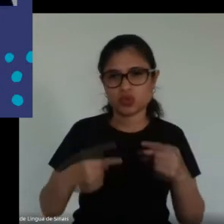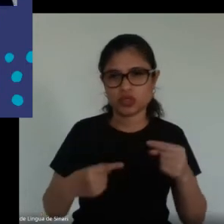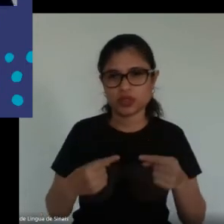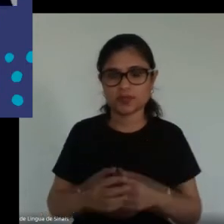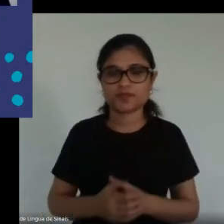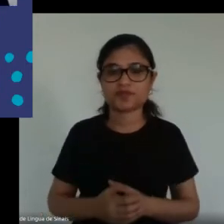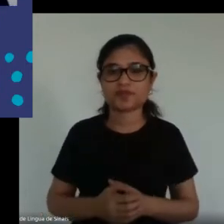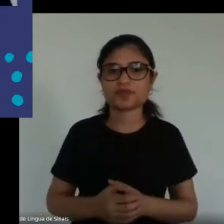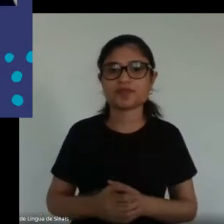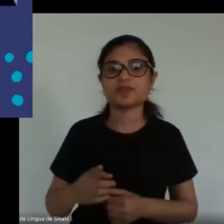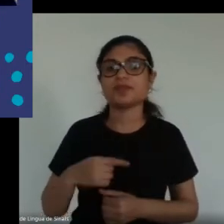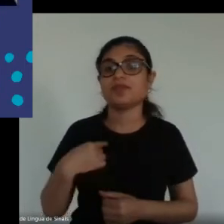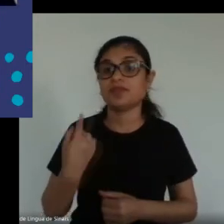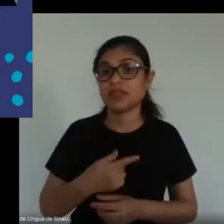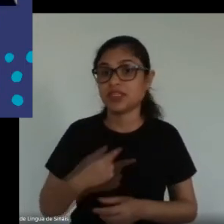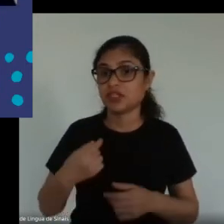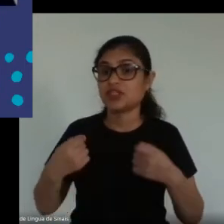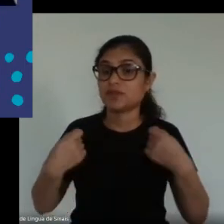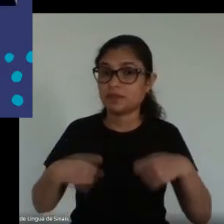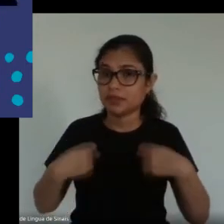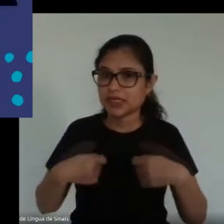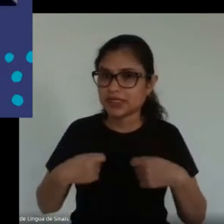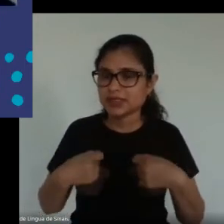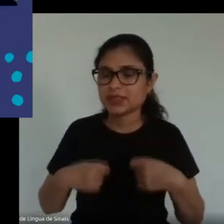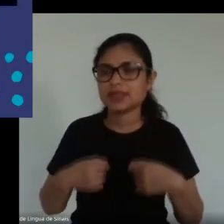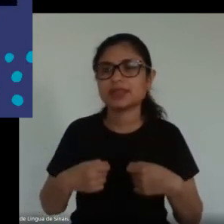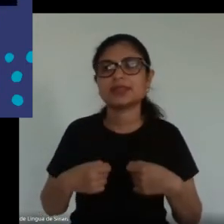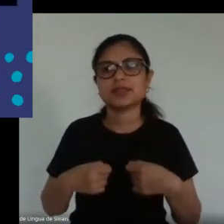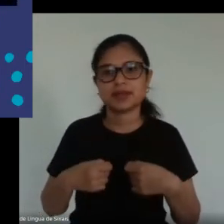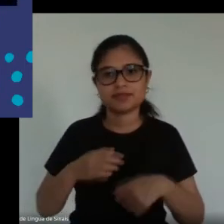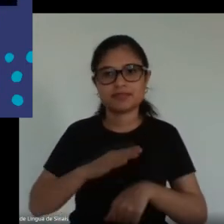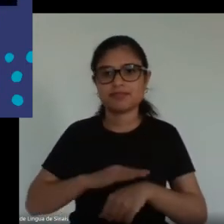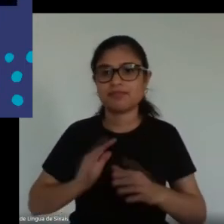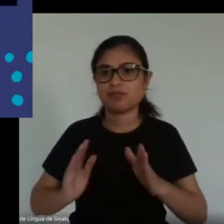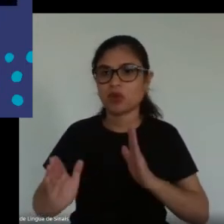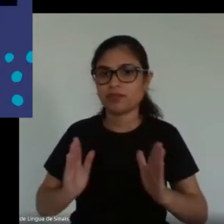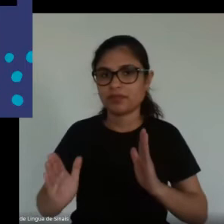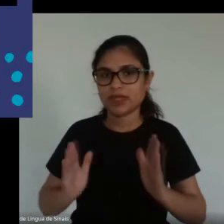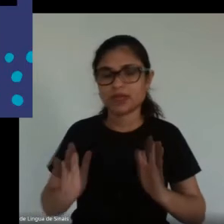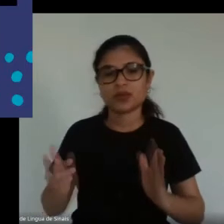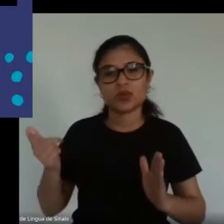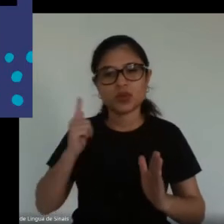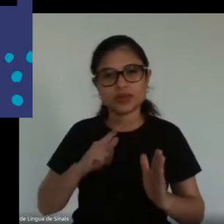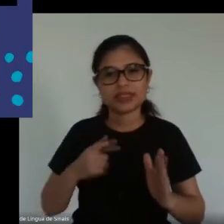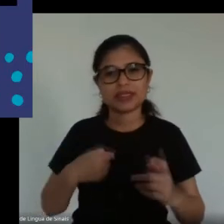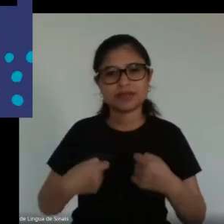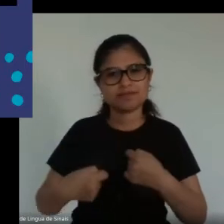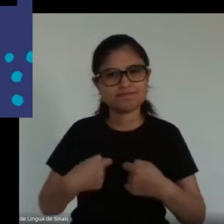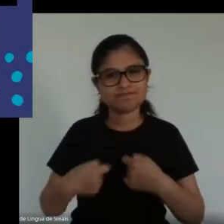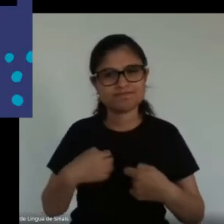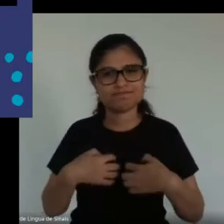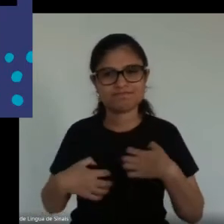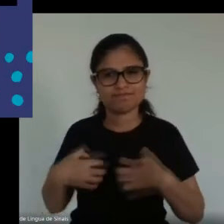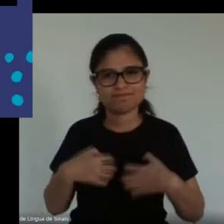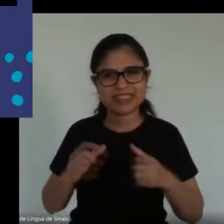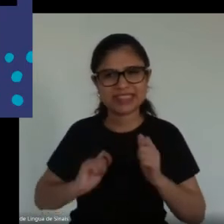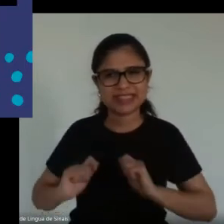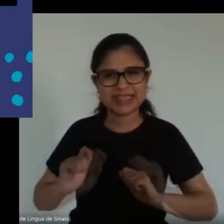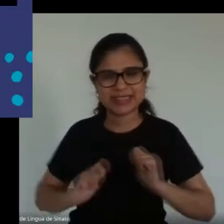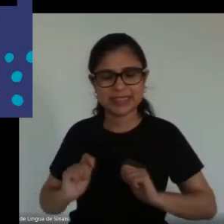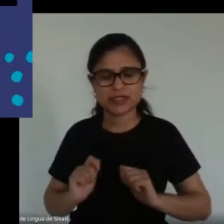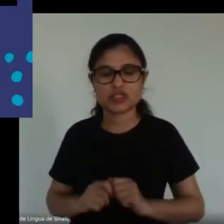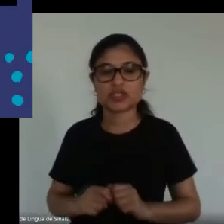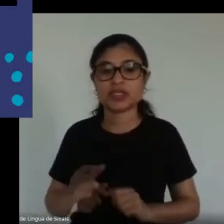gente precisa, para dar conta deste momento, lidar com essa situação estressante. Eles colocaram